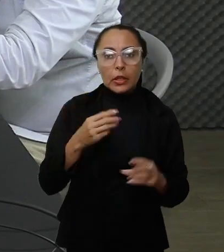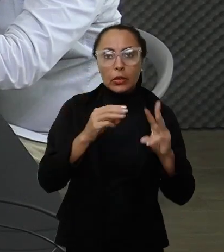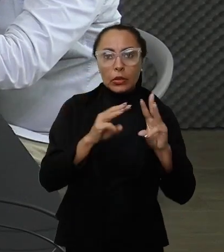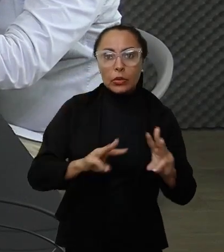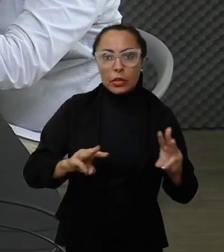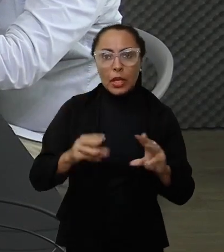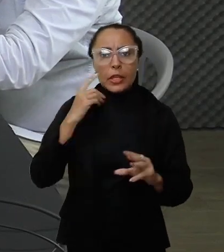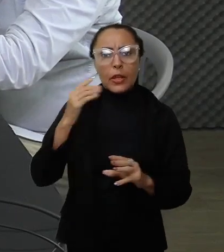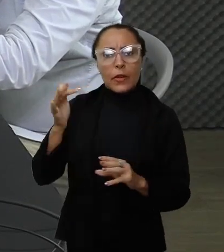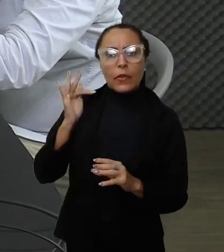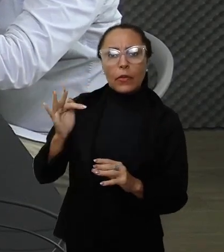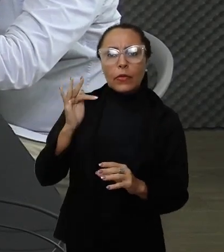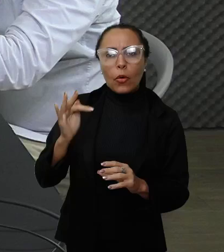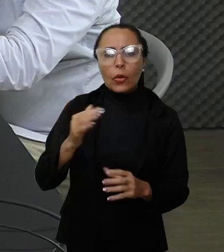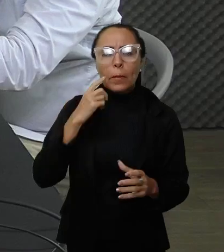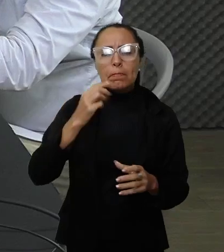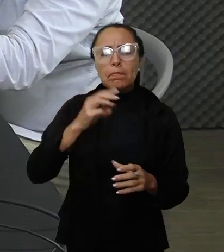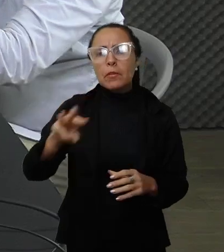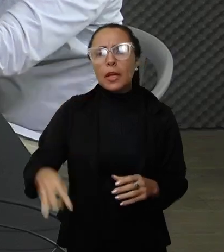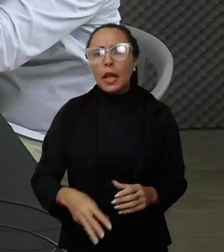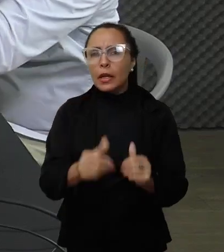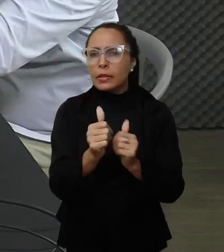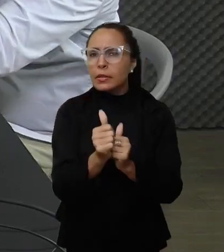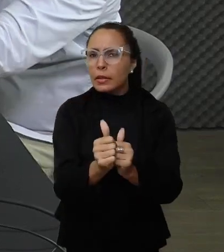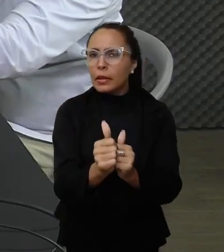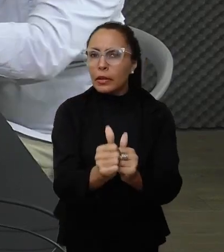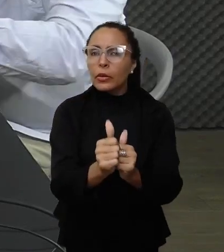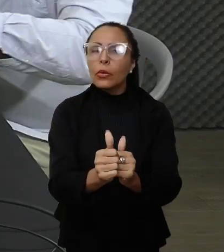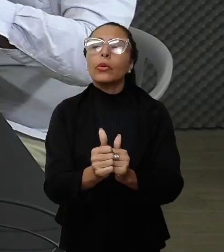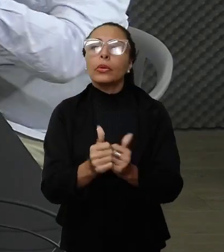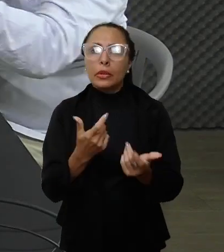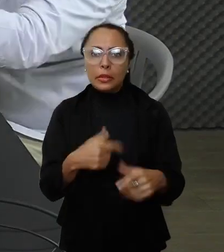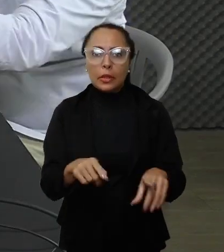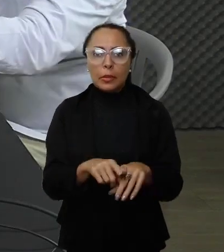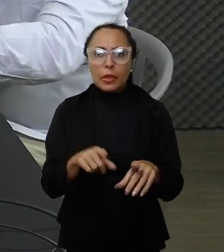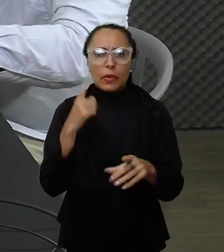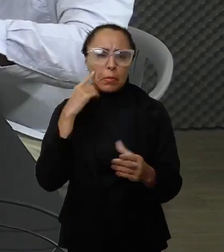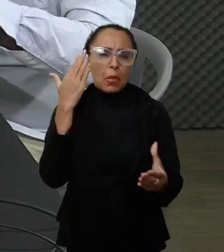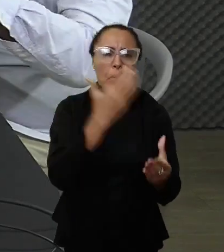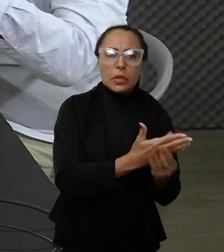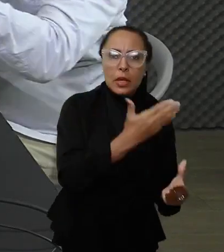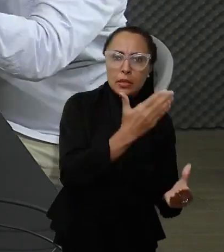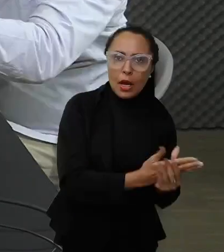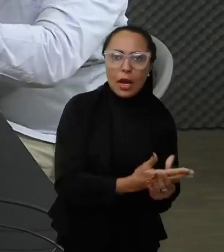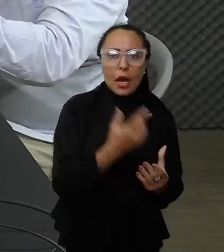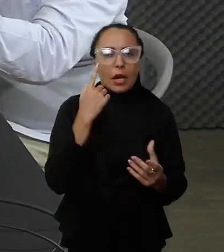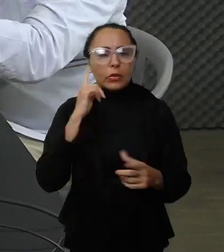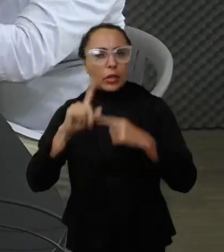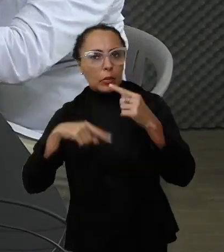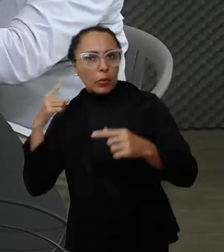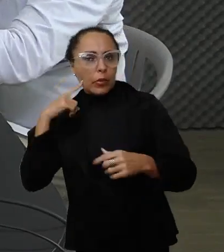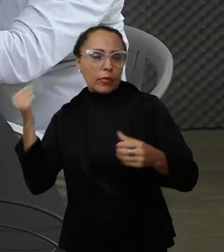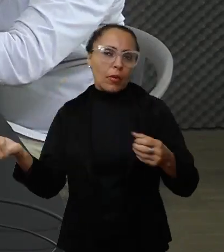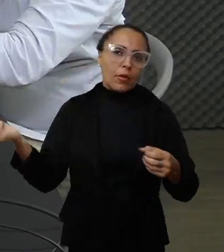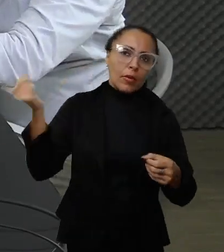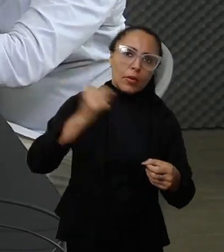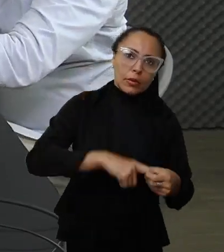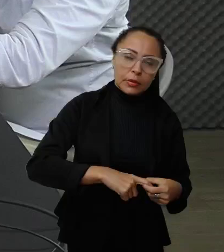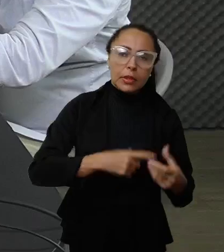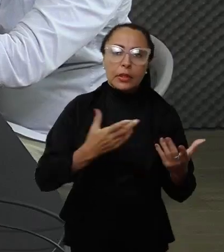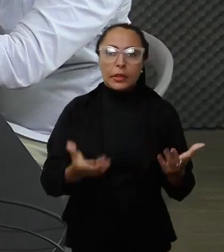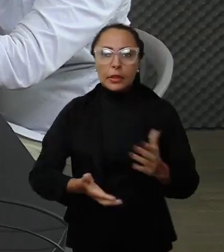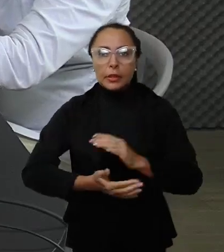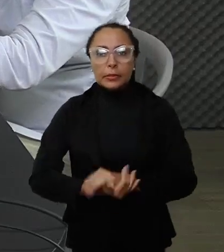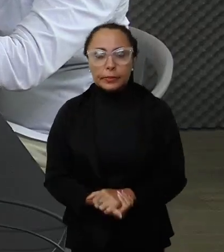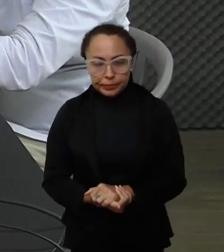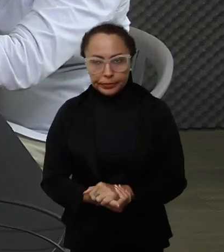de seguidores, e eles inventam histórias, aí é processado, e depois vai e volta, é processado de Vira uma novo, indústria, e né? A vira uma indústria indústria da